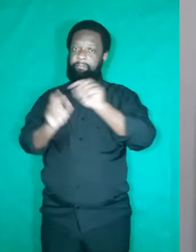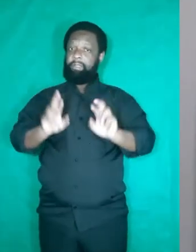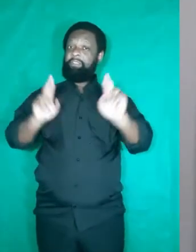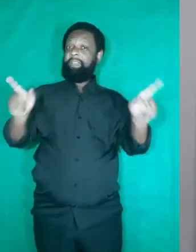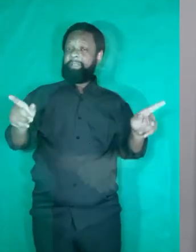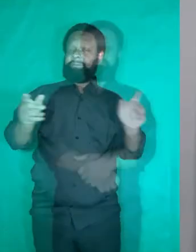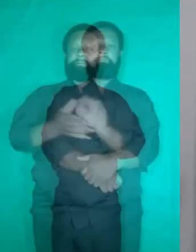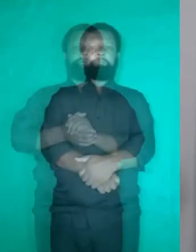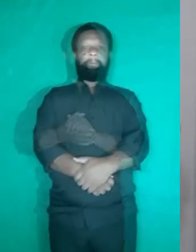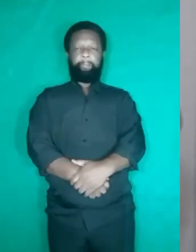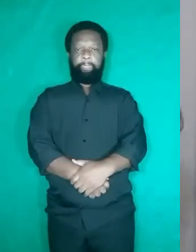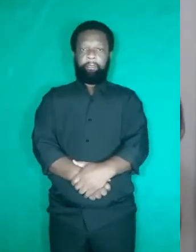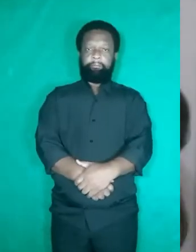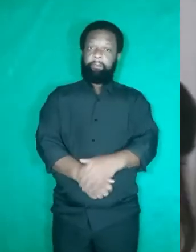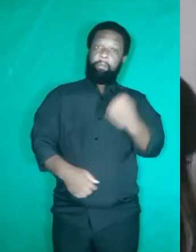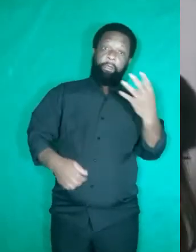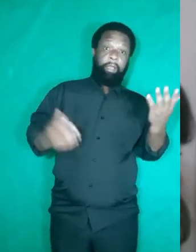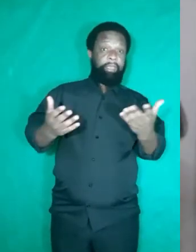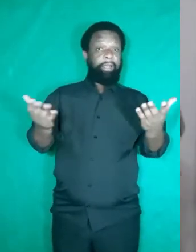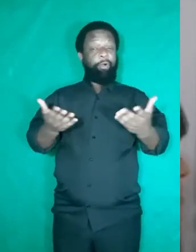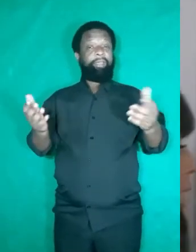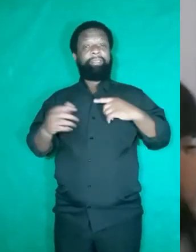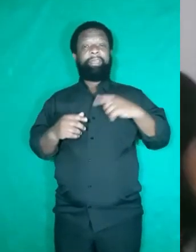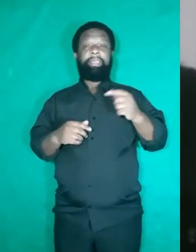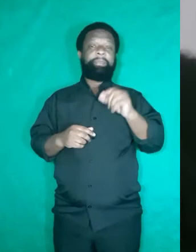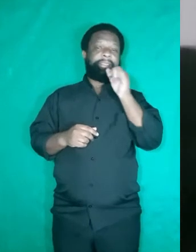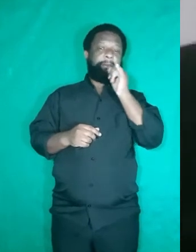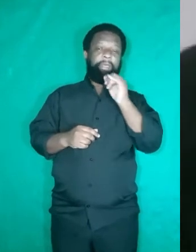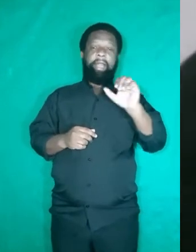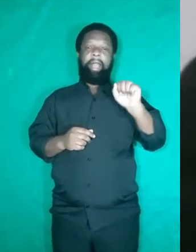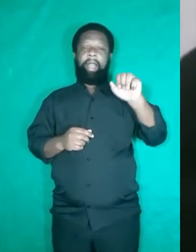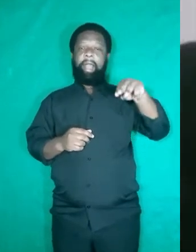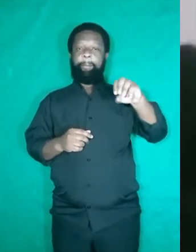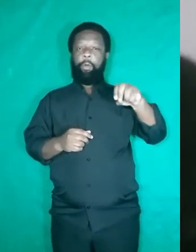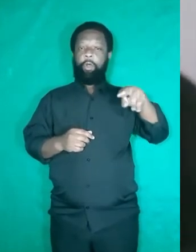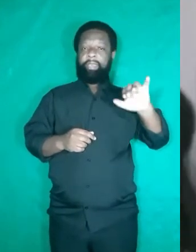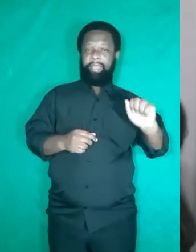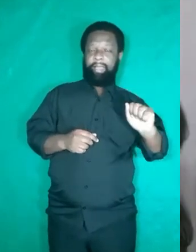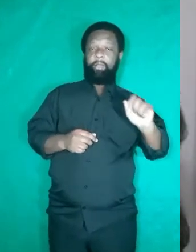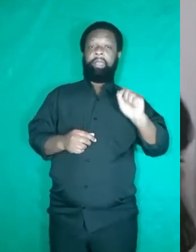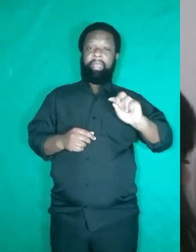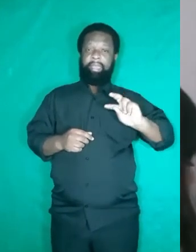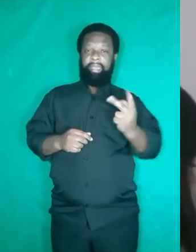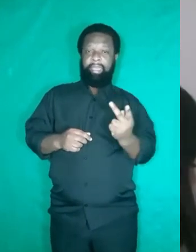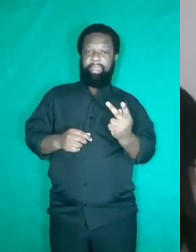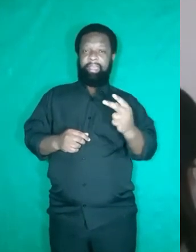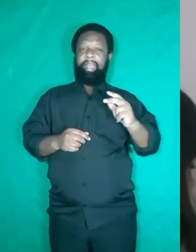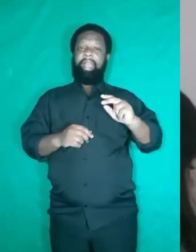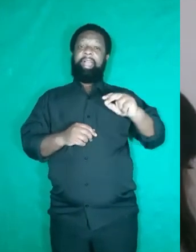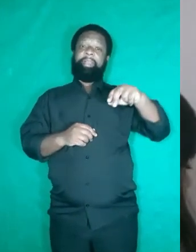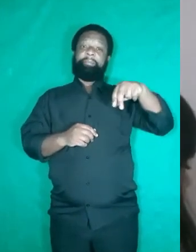Bom, aqui no caso da amônia, NH3, vamos lá. O nitrogênio vai ficar no